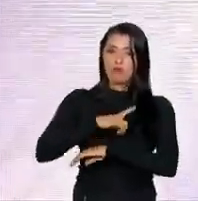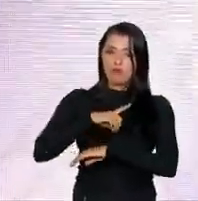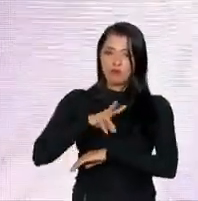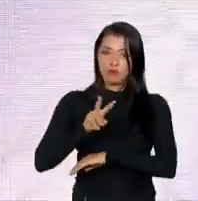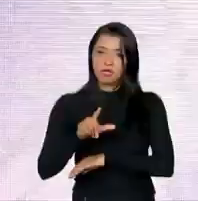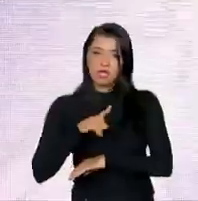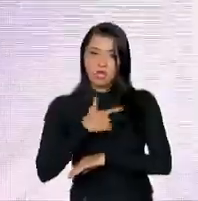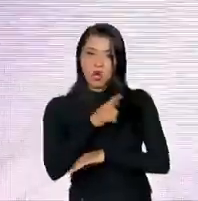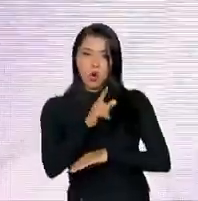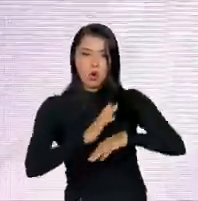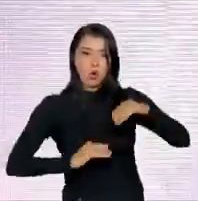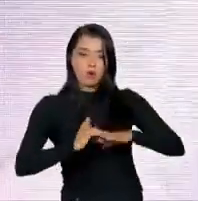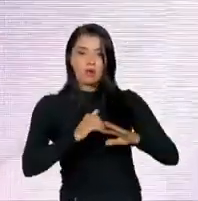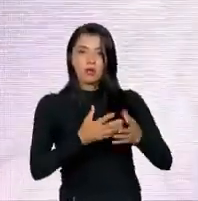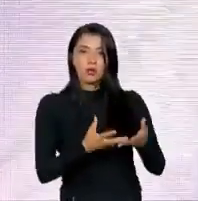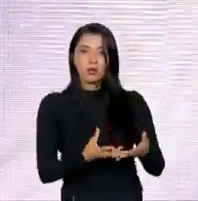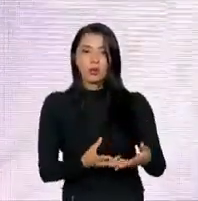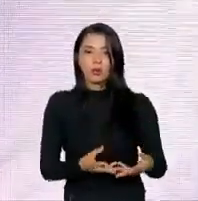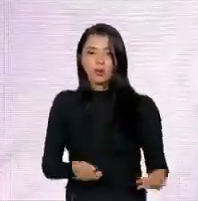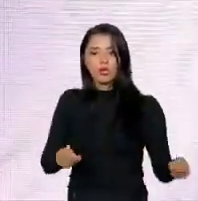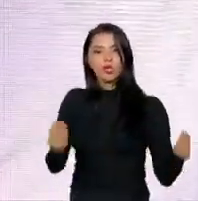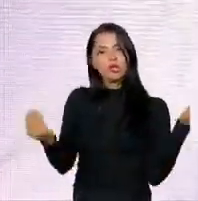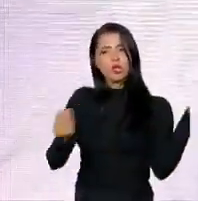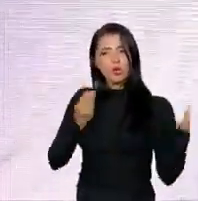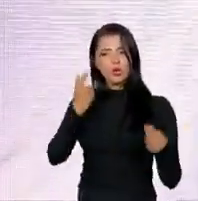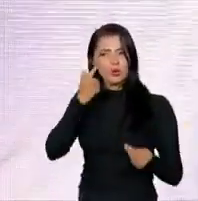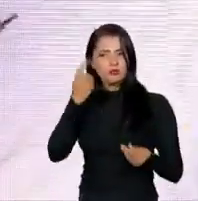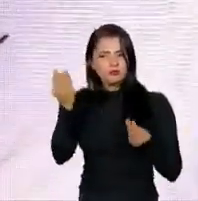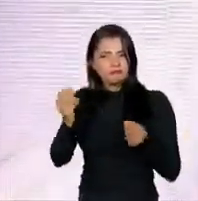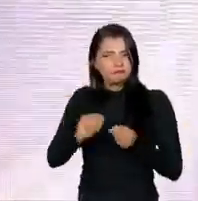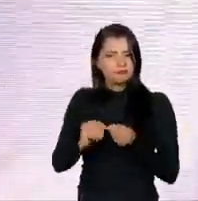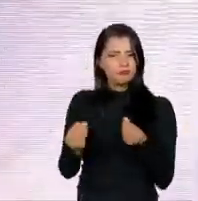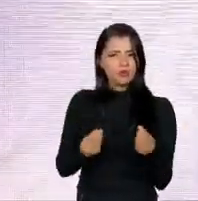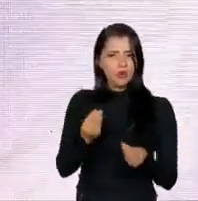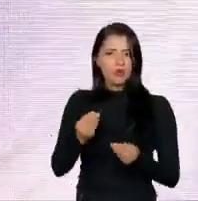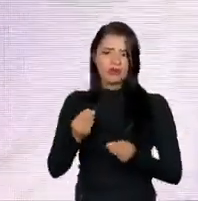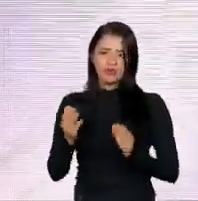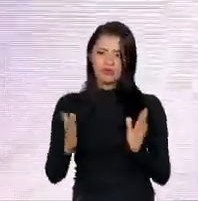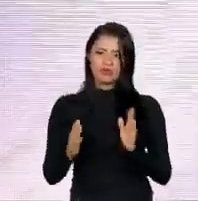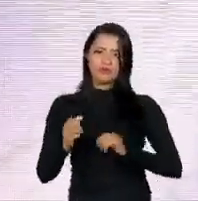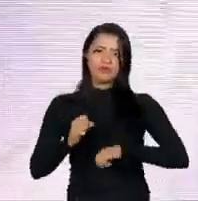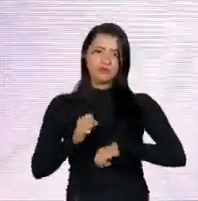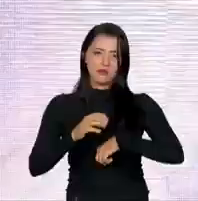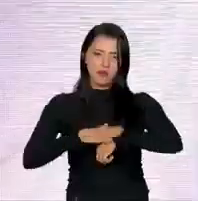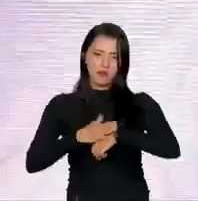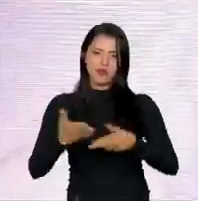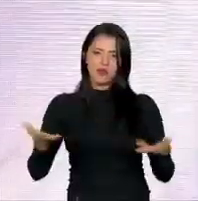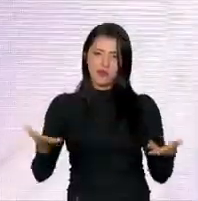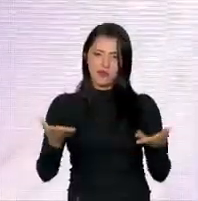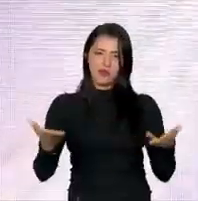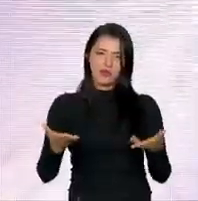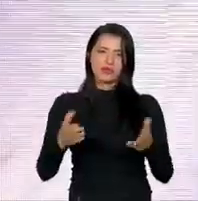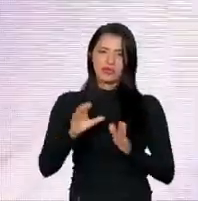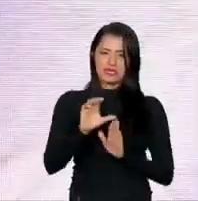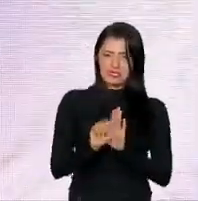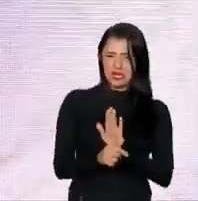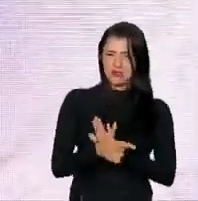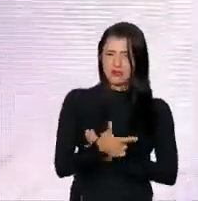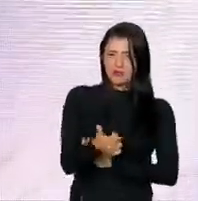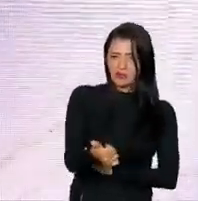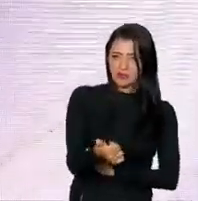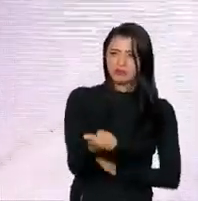outras desaparecerão. Como lidar com isso em pleno século XXI? E a integração